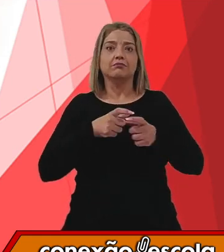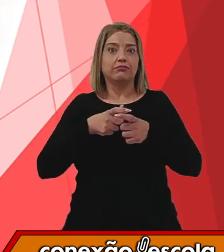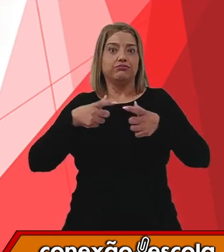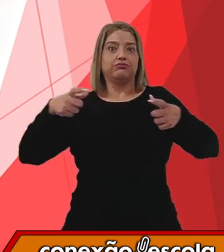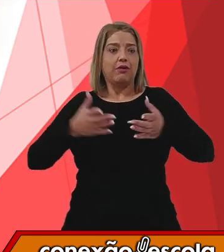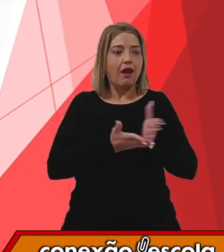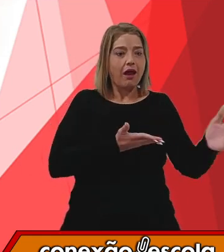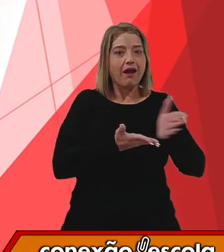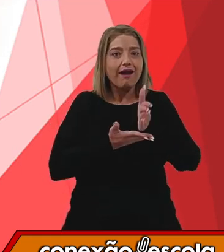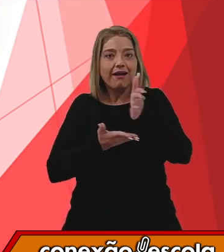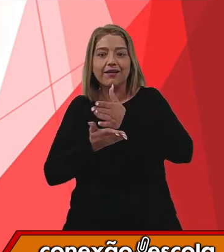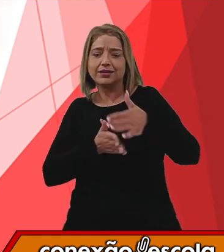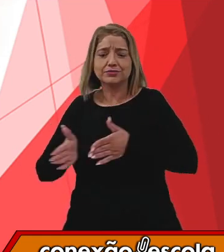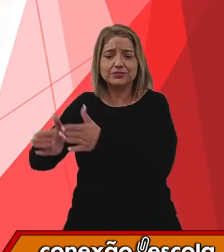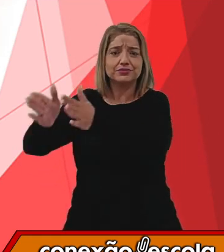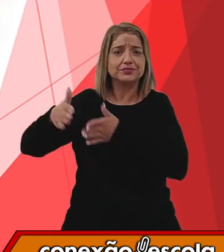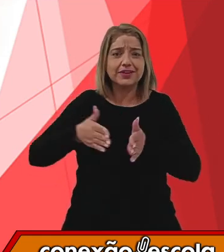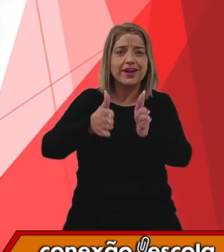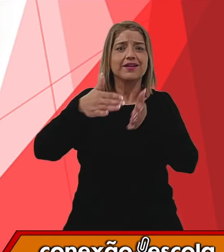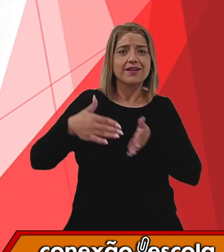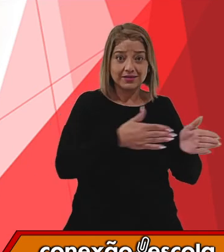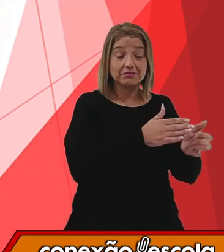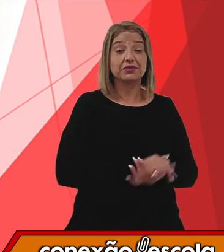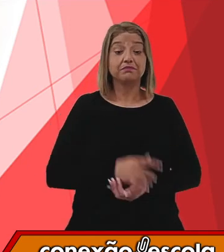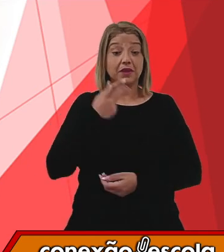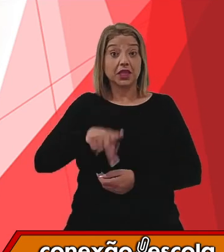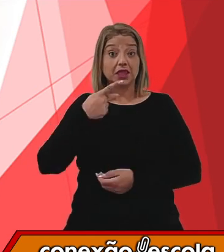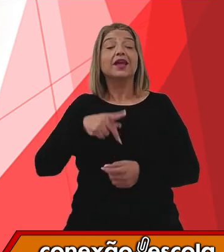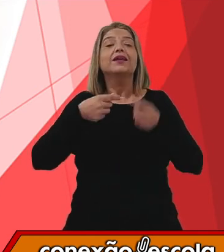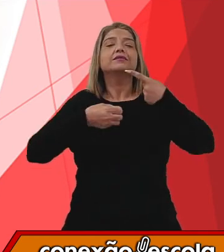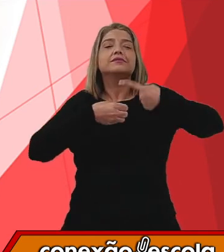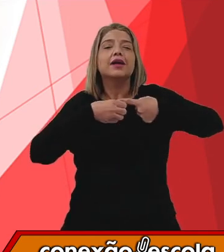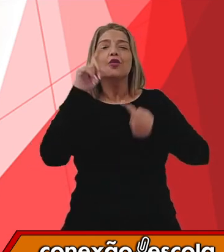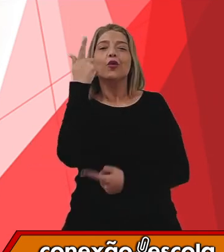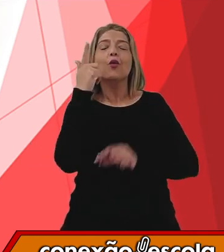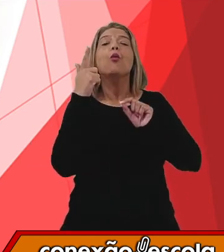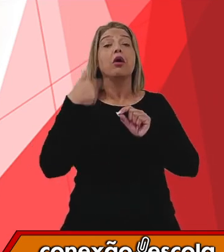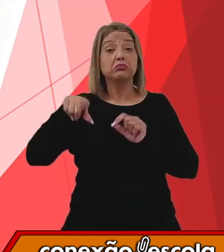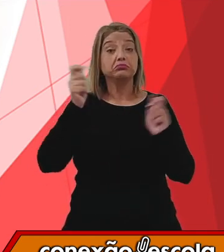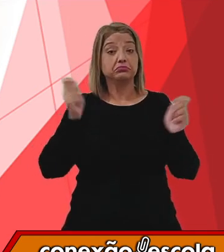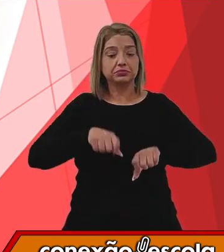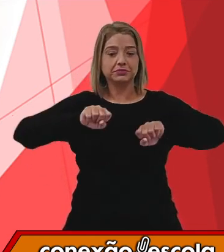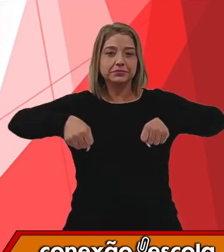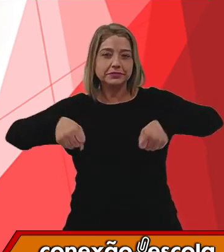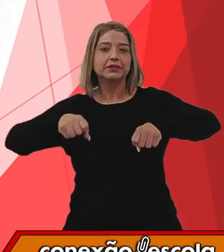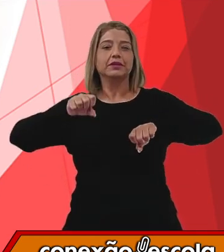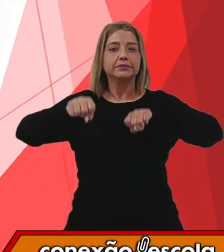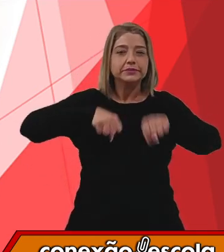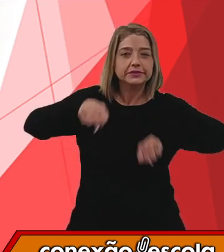nossa cidade? Podemos nos deslocar de bicicleta, veículos particulares, ônibus,